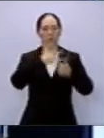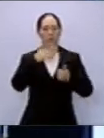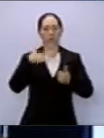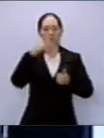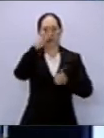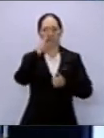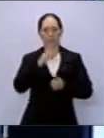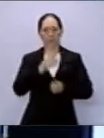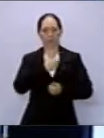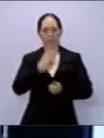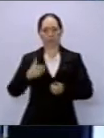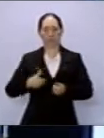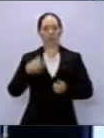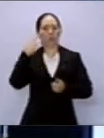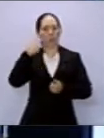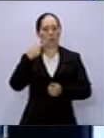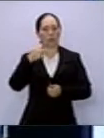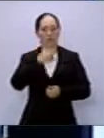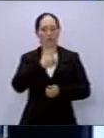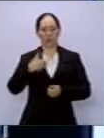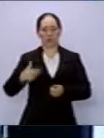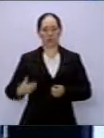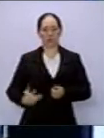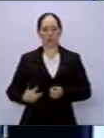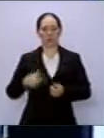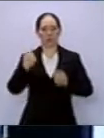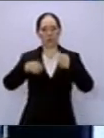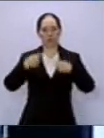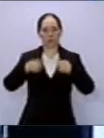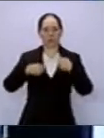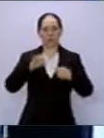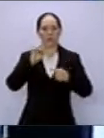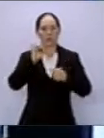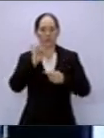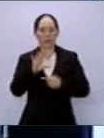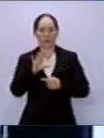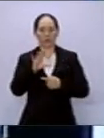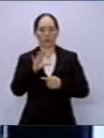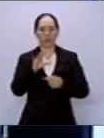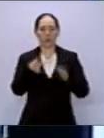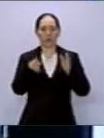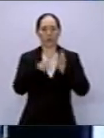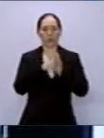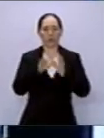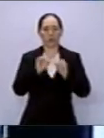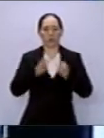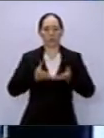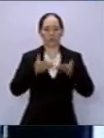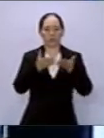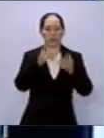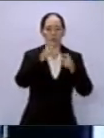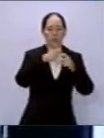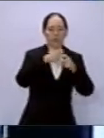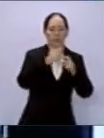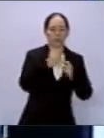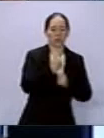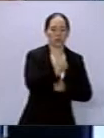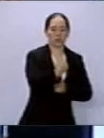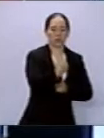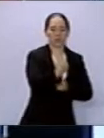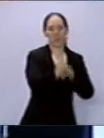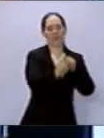pública brasileira o da política de saúde brasileira seja pura e simplesmente uma questão de colocar à disposição só o médico